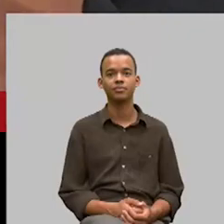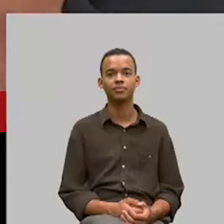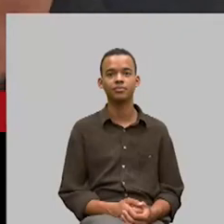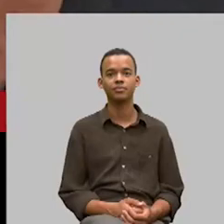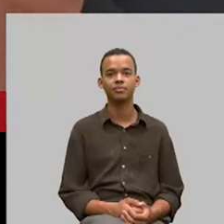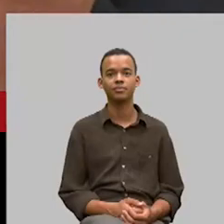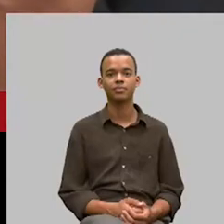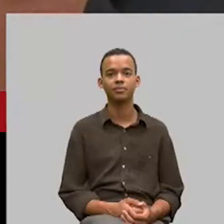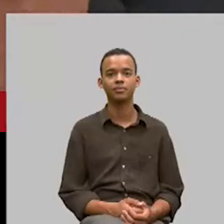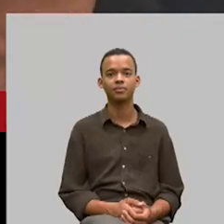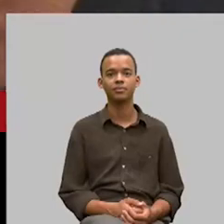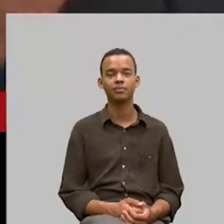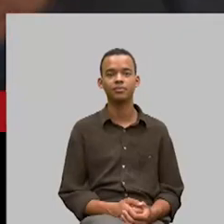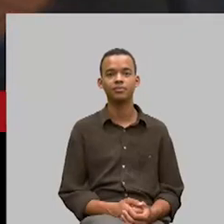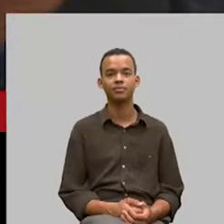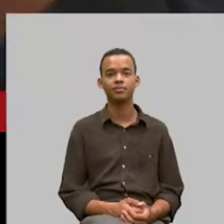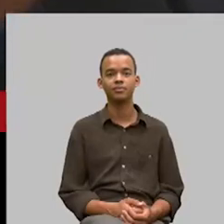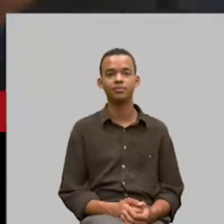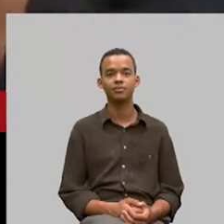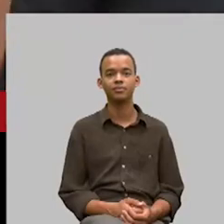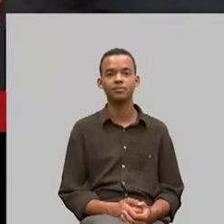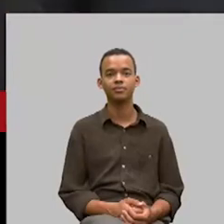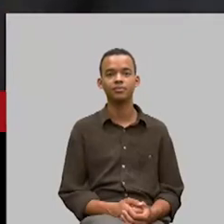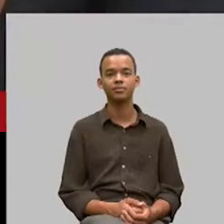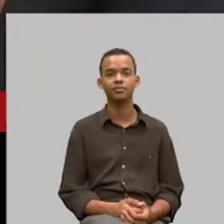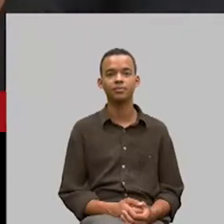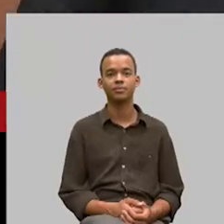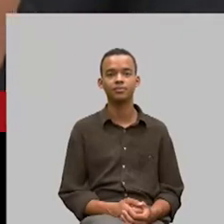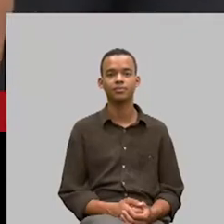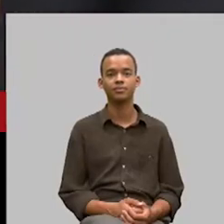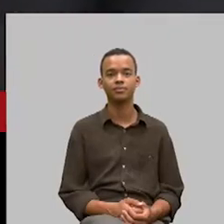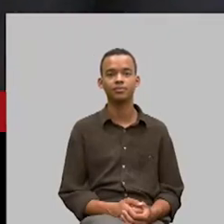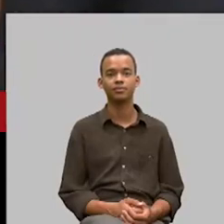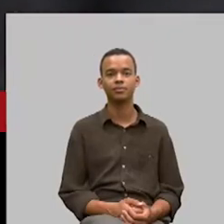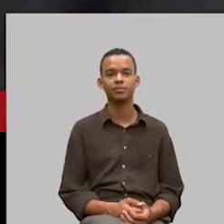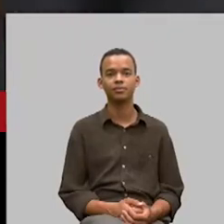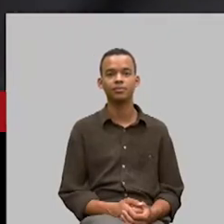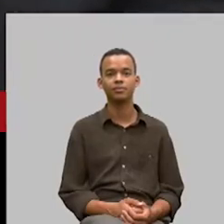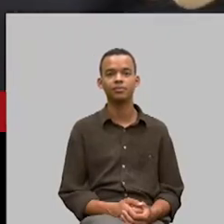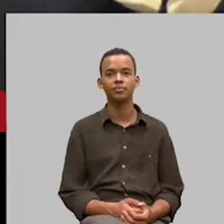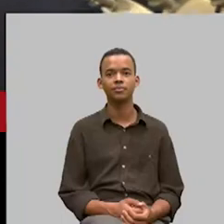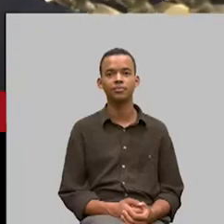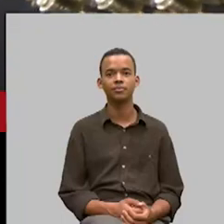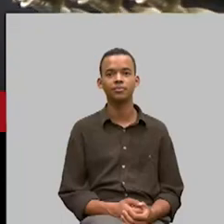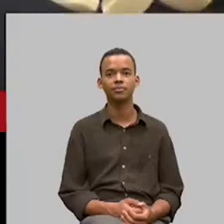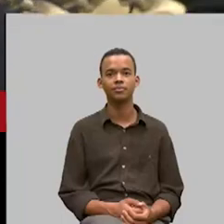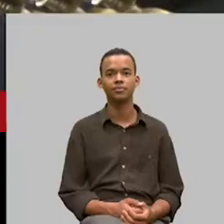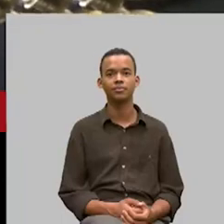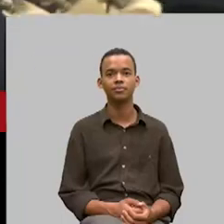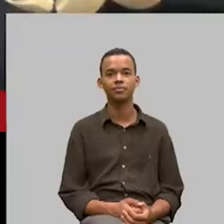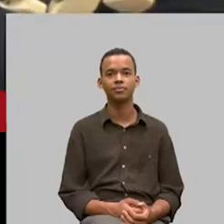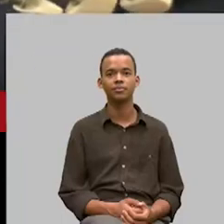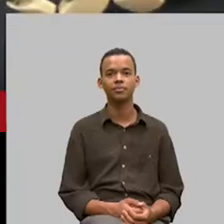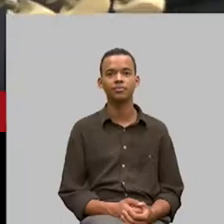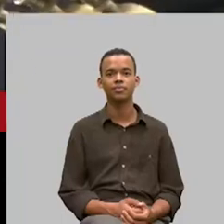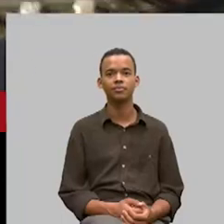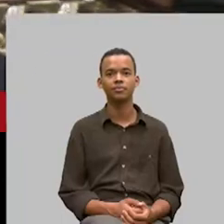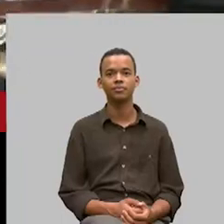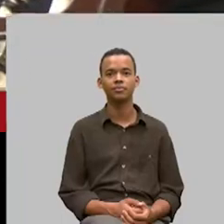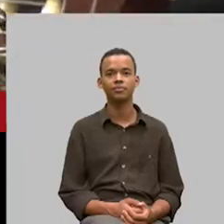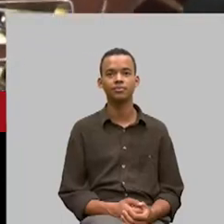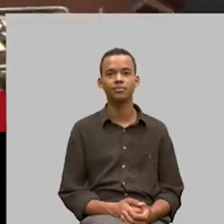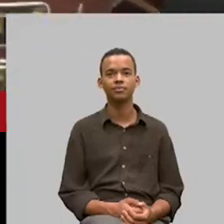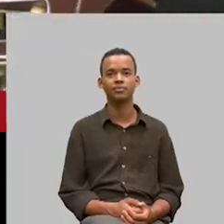direito eu já escuto os teus sinais tu vens tu vens